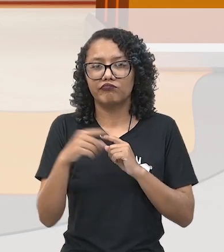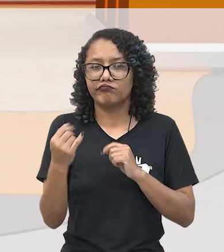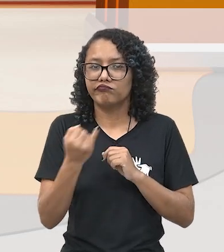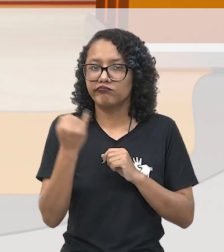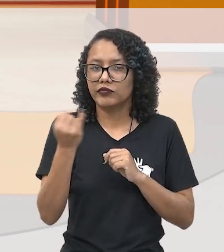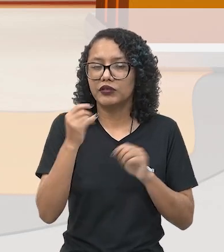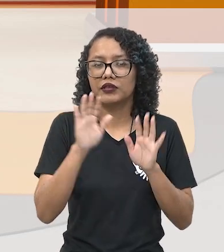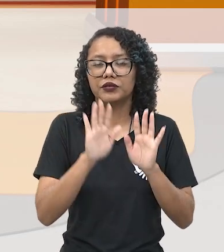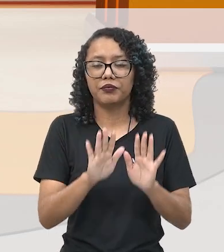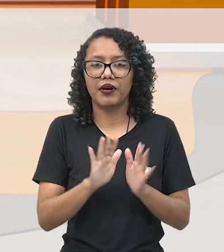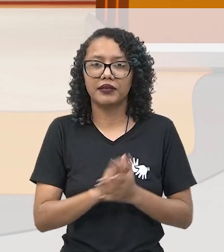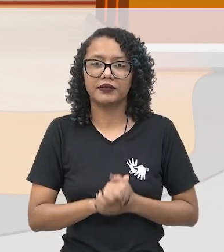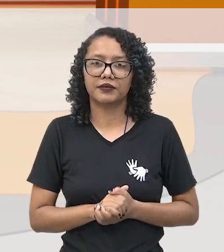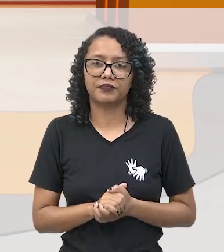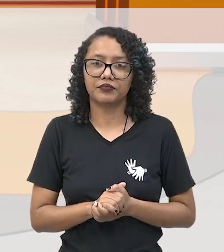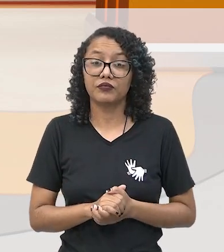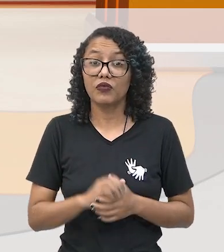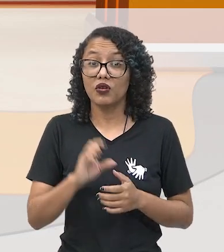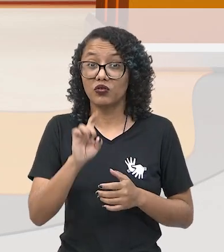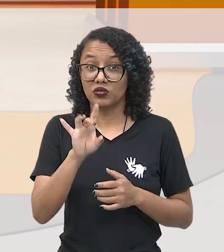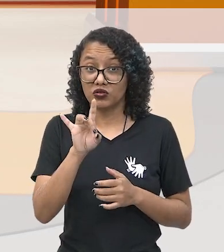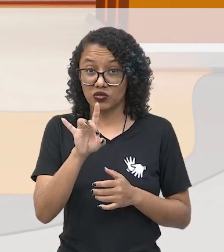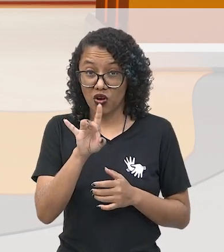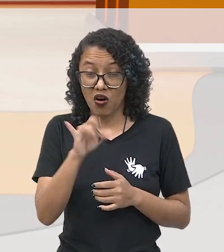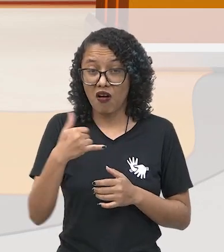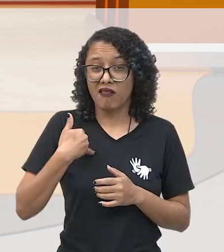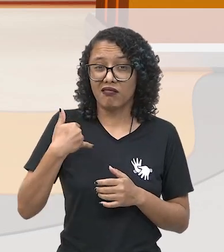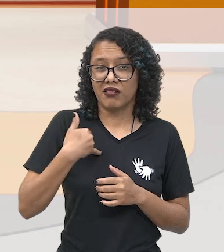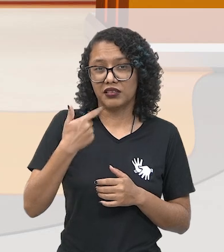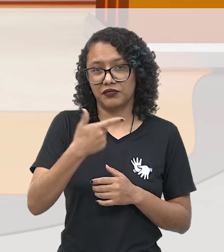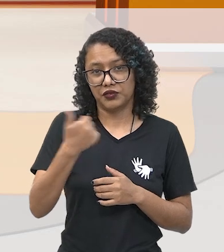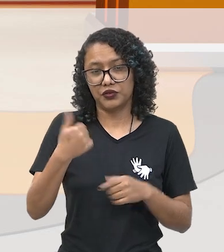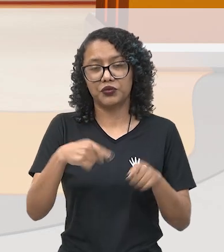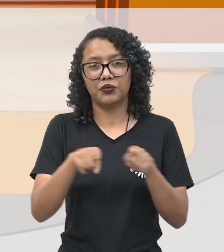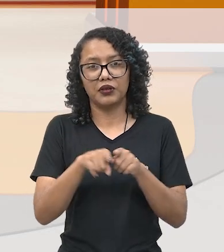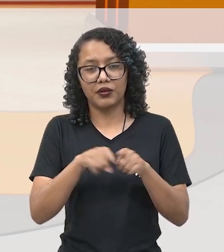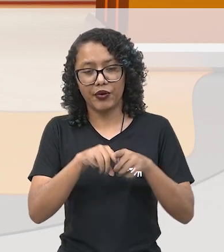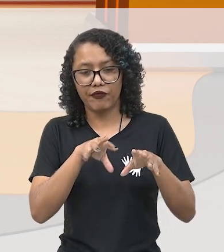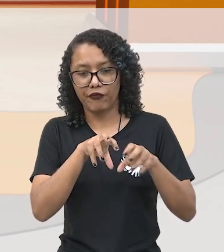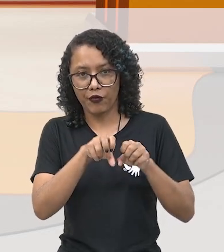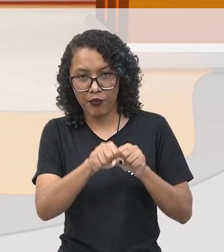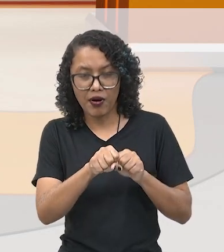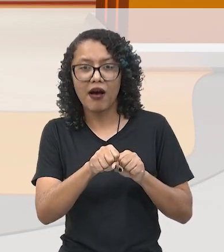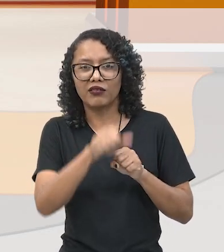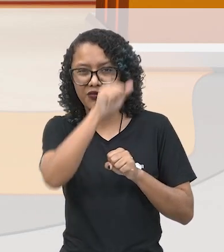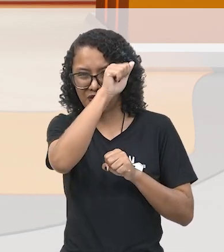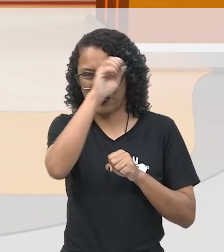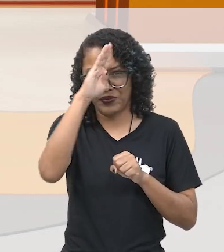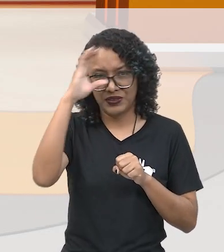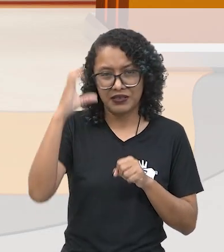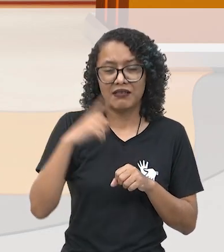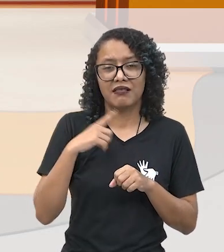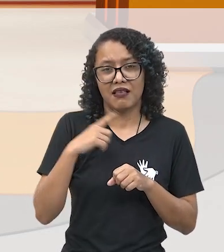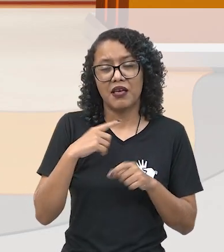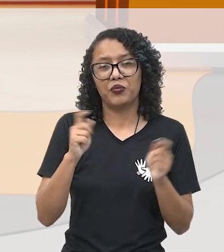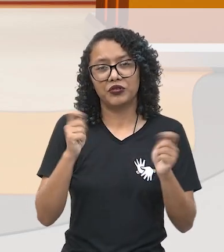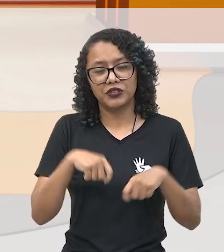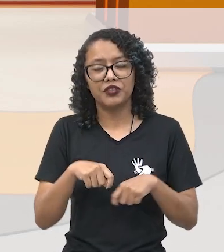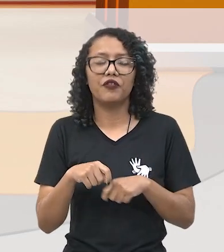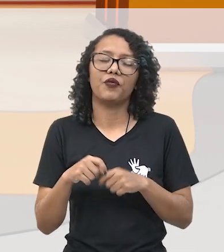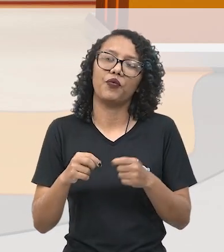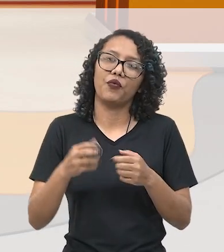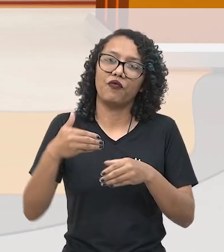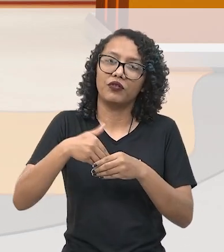Porém, apenas os maiores de 21 anos e alfabetizados poderiam votar. Mulheres